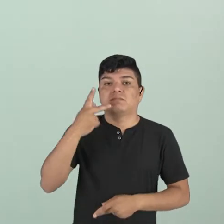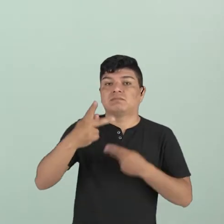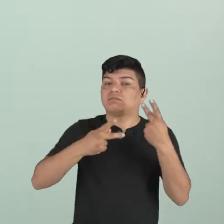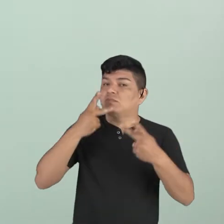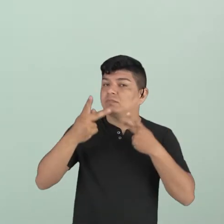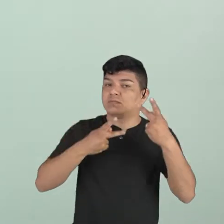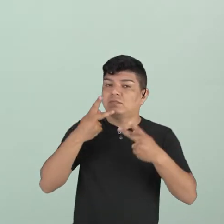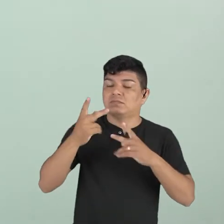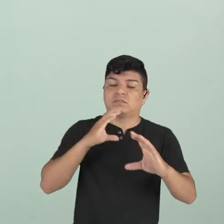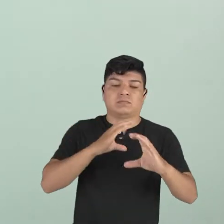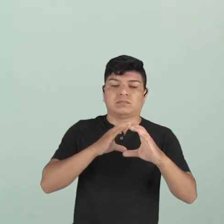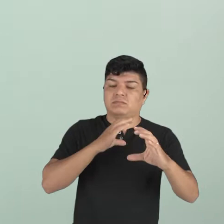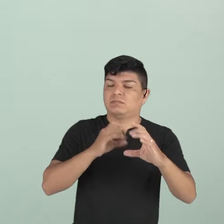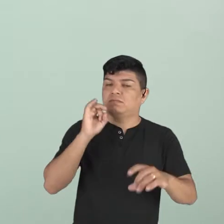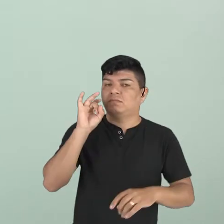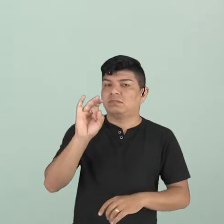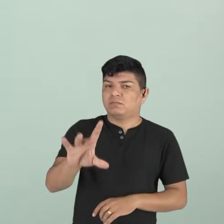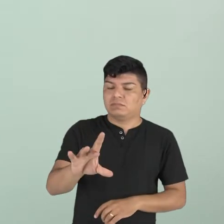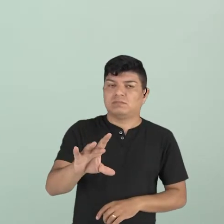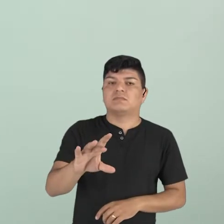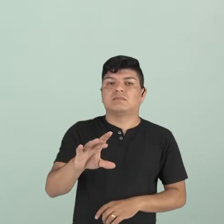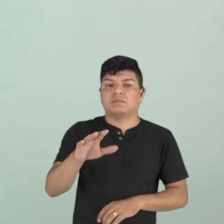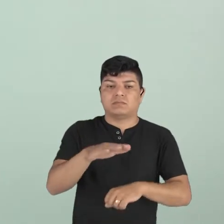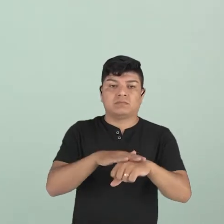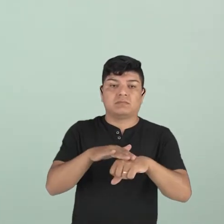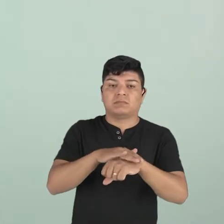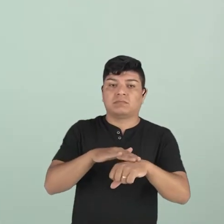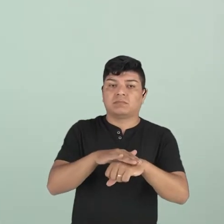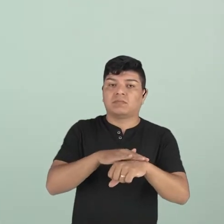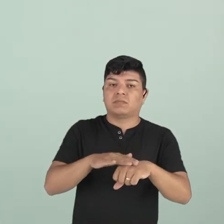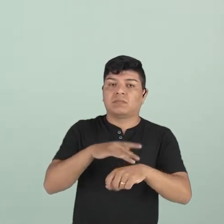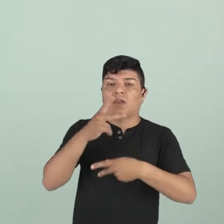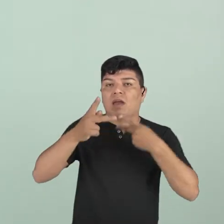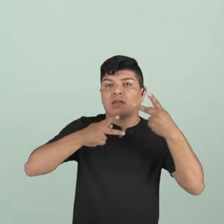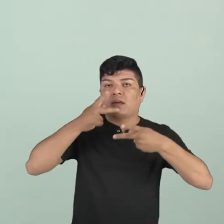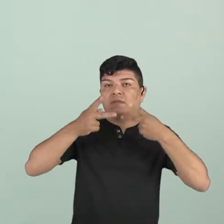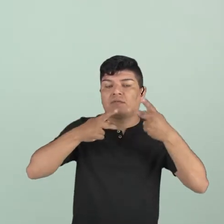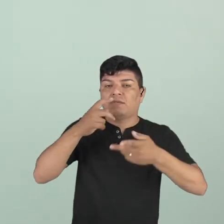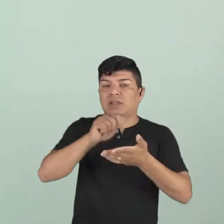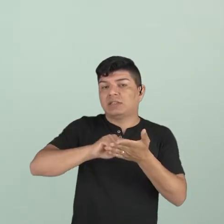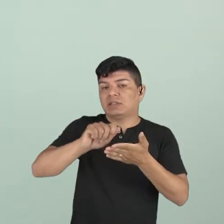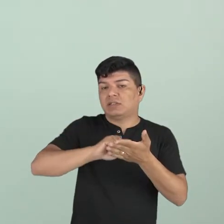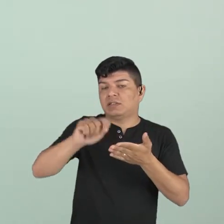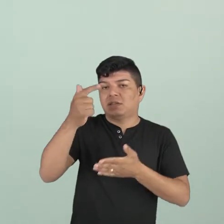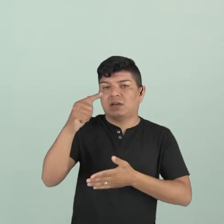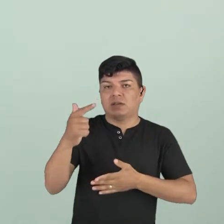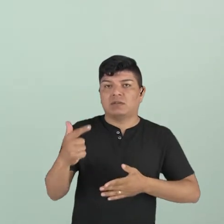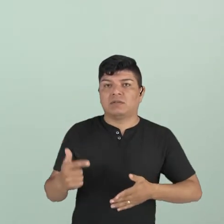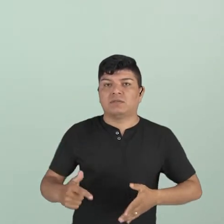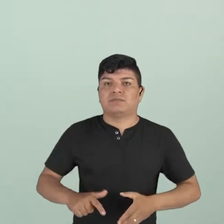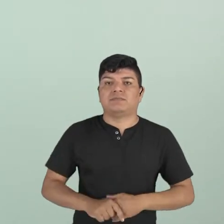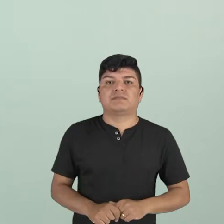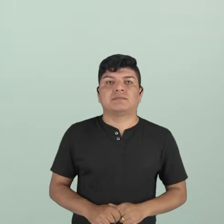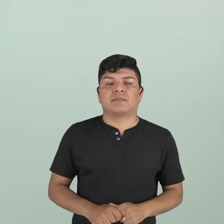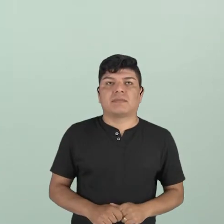né? Só na comunicação, mesmo nessa questão da conversa, da fala. Ela não existe a escrita, né?